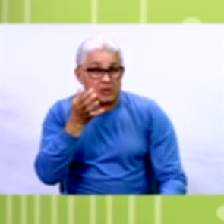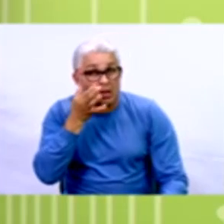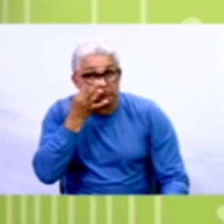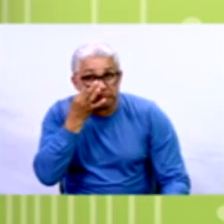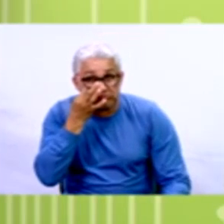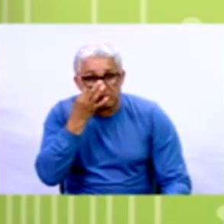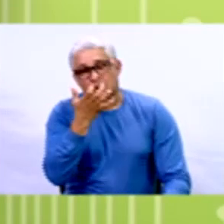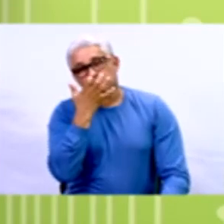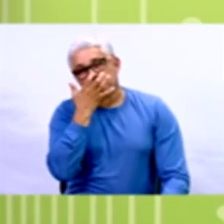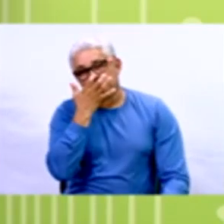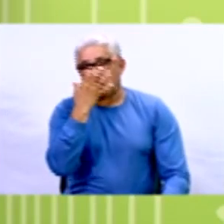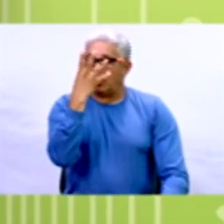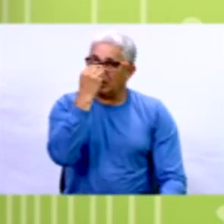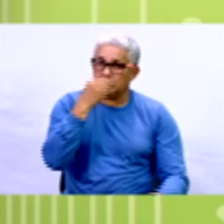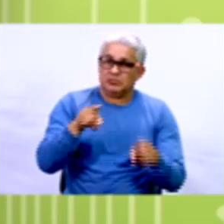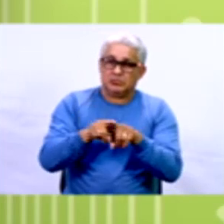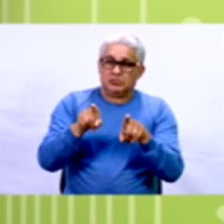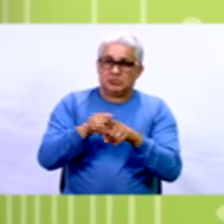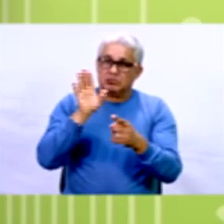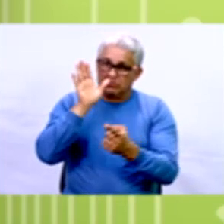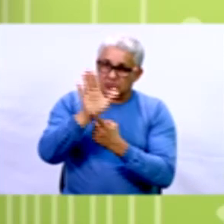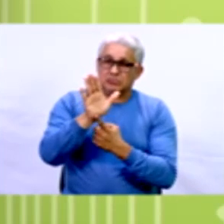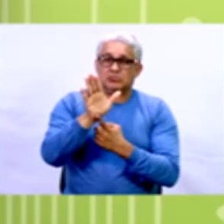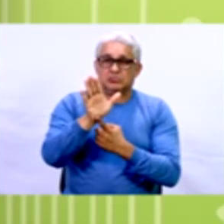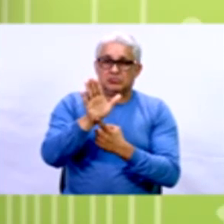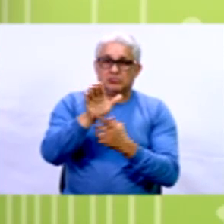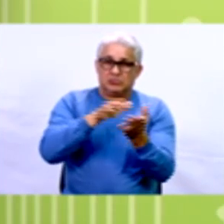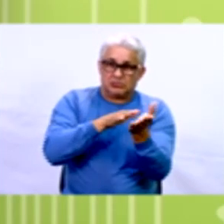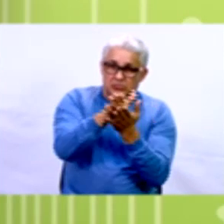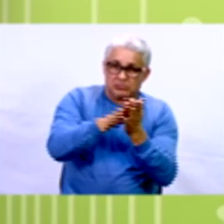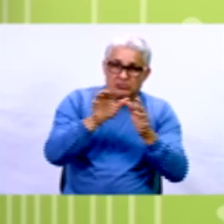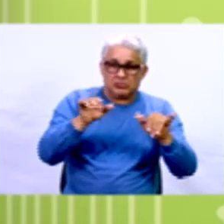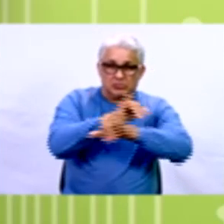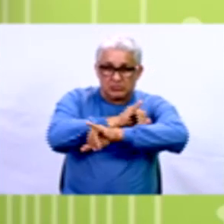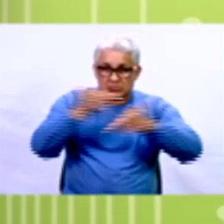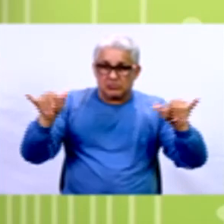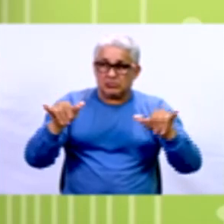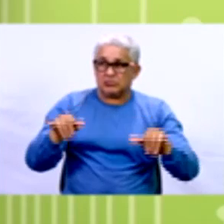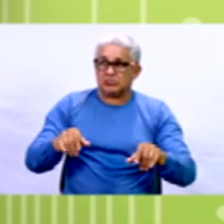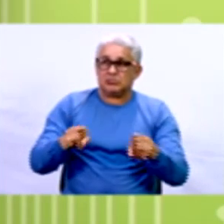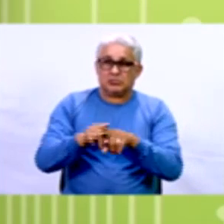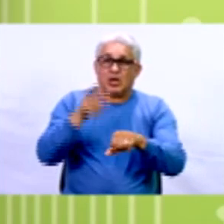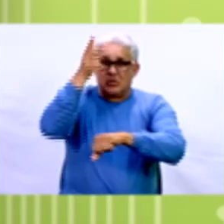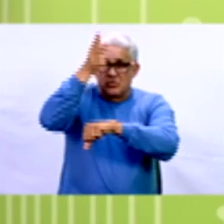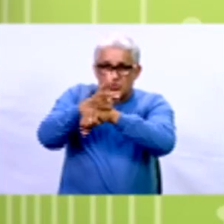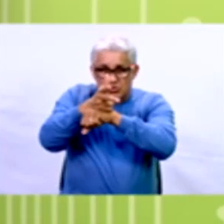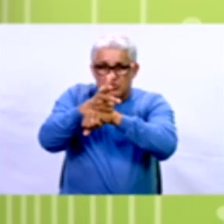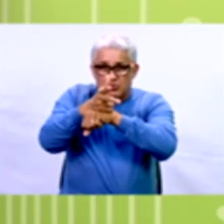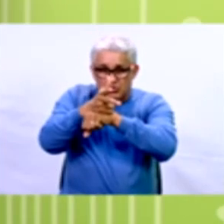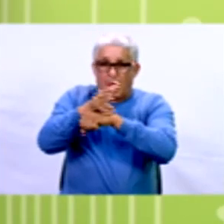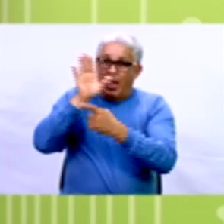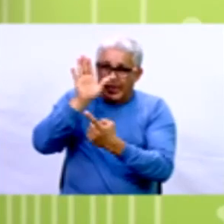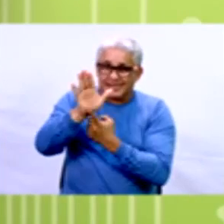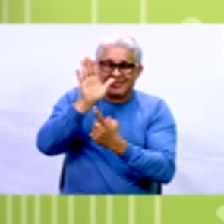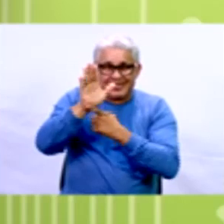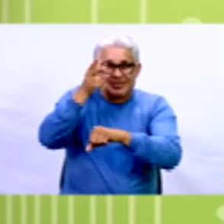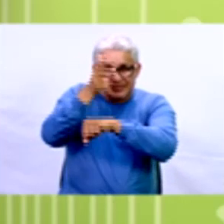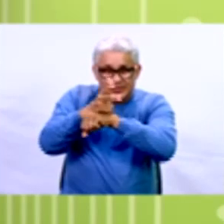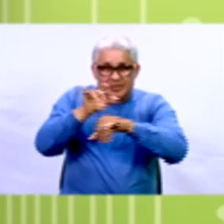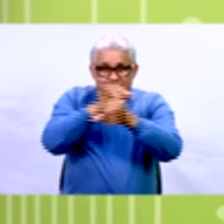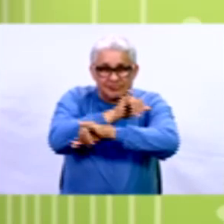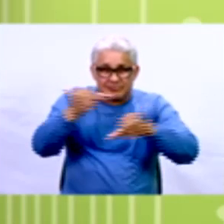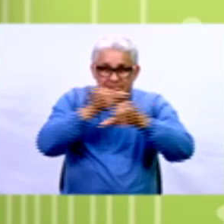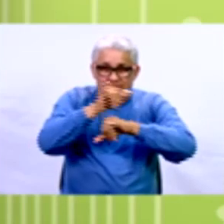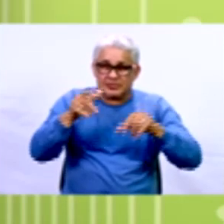que ilustram aquela notícia impressa e também os vídeos, né, gravando mesmo, mostrando a notícia em si, como